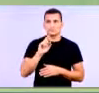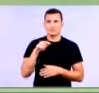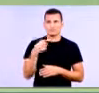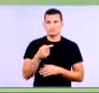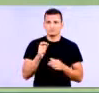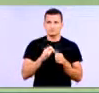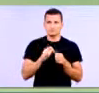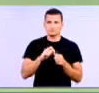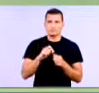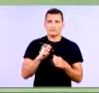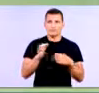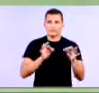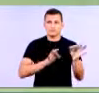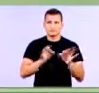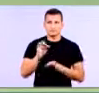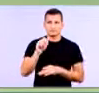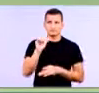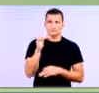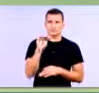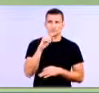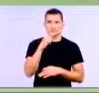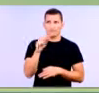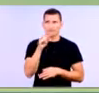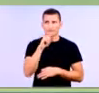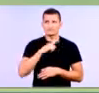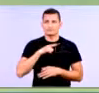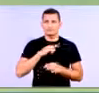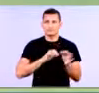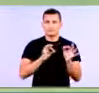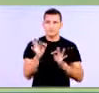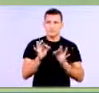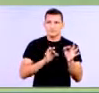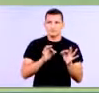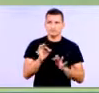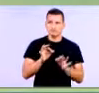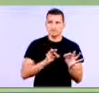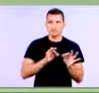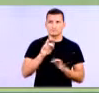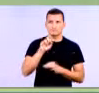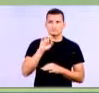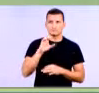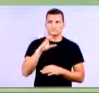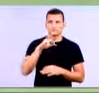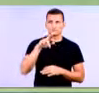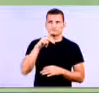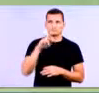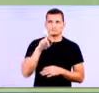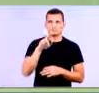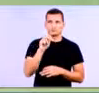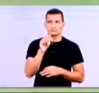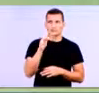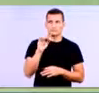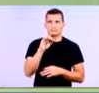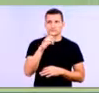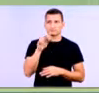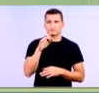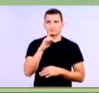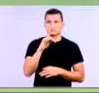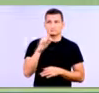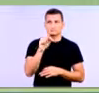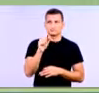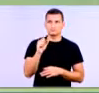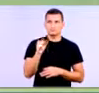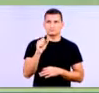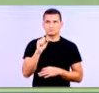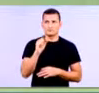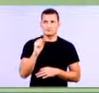aqui nós temos que um plano de recuperação de desastres, ele é justificado exatamente por